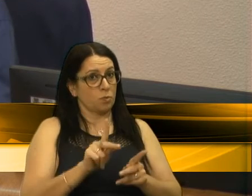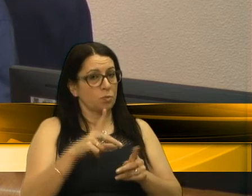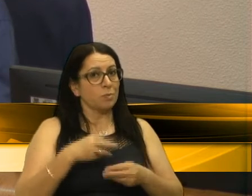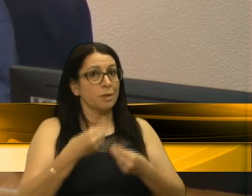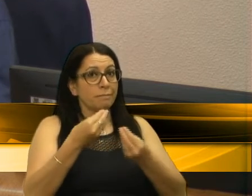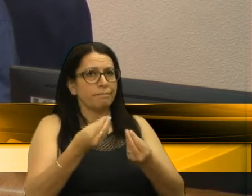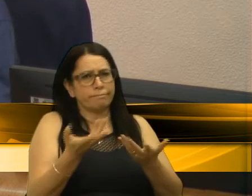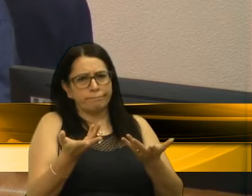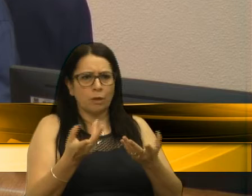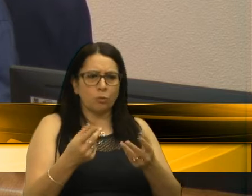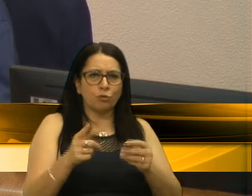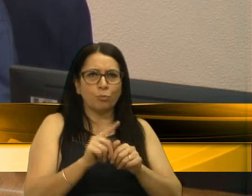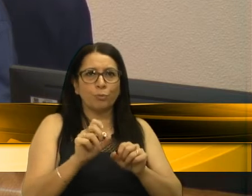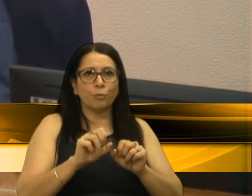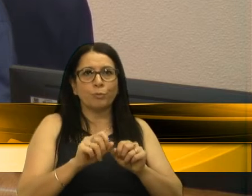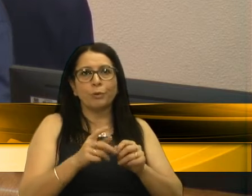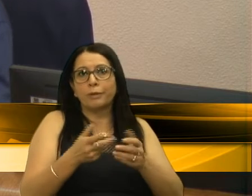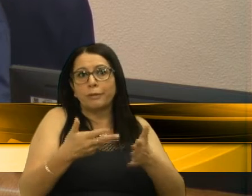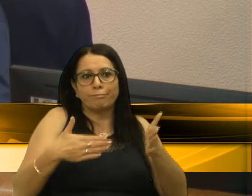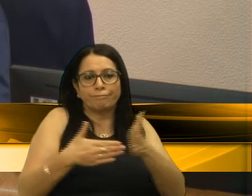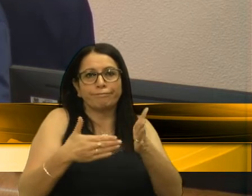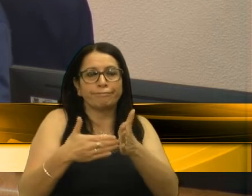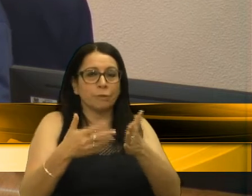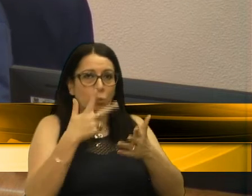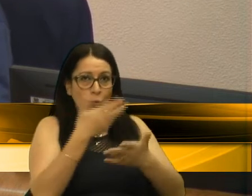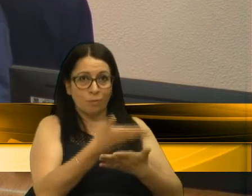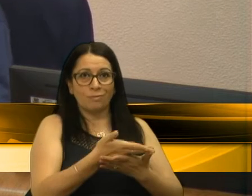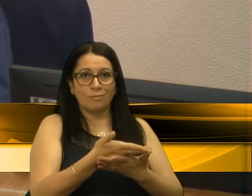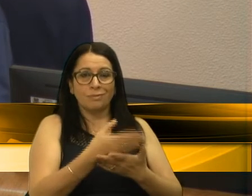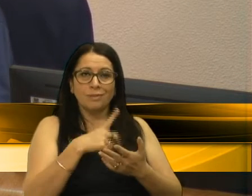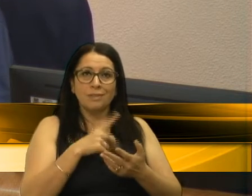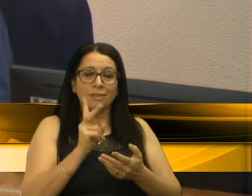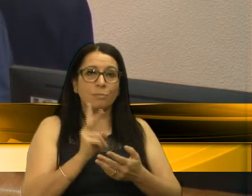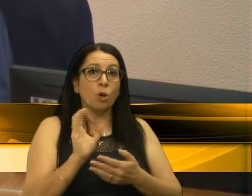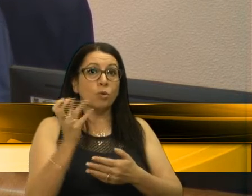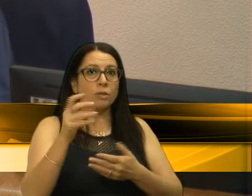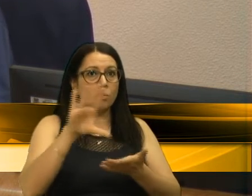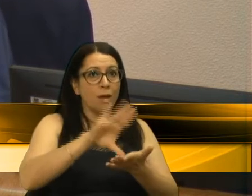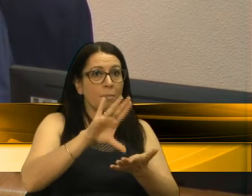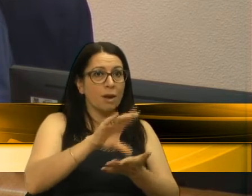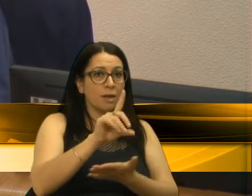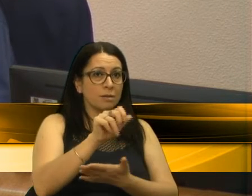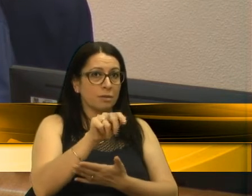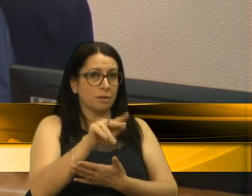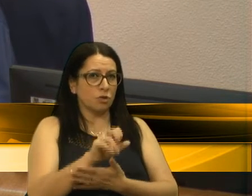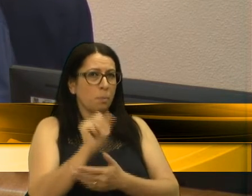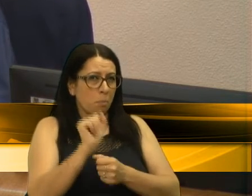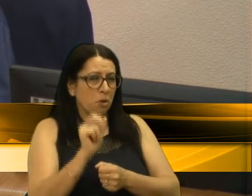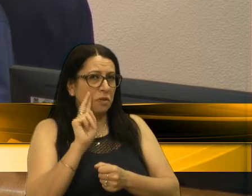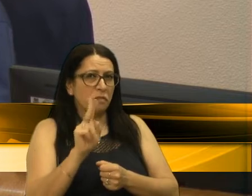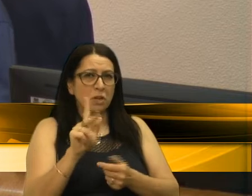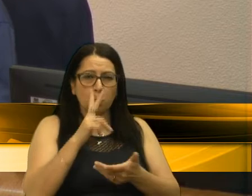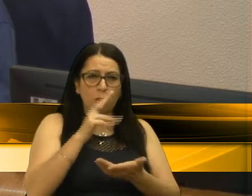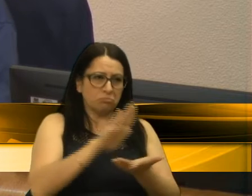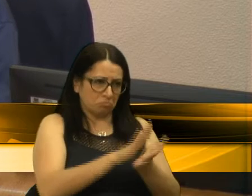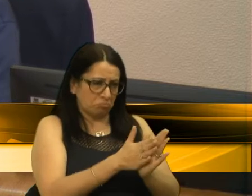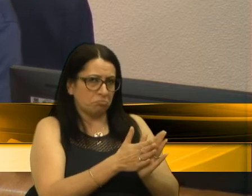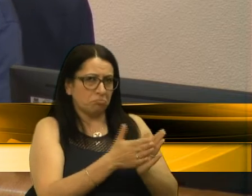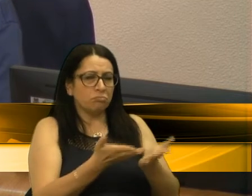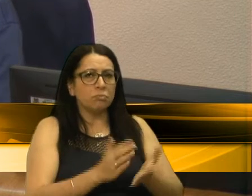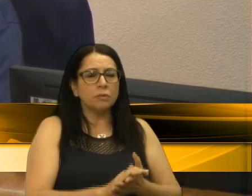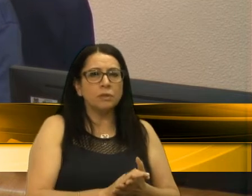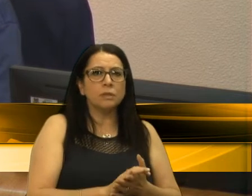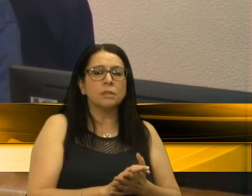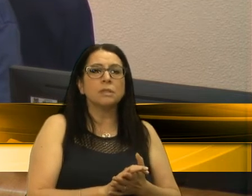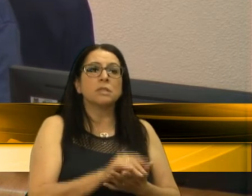oferecer um empecilho, ao criar um obstáculo no evento dessa natureza, que sempre ocorreu na Praça da Antirigueira, possa configurar um ato discriminatório?